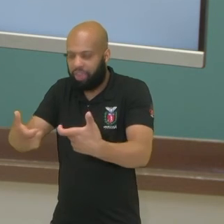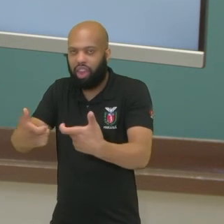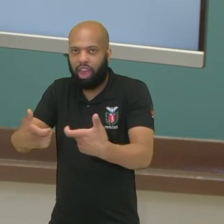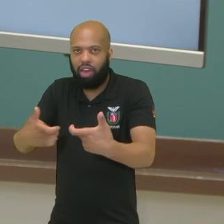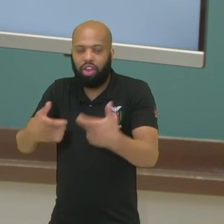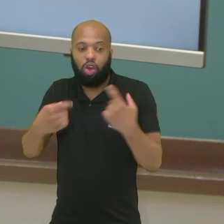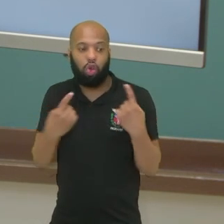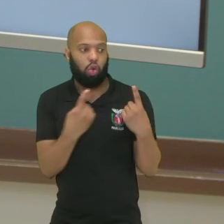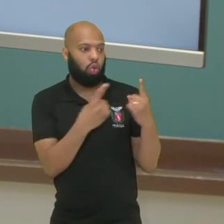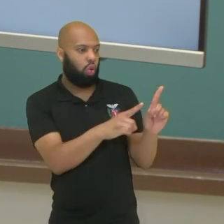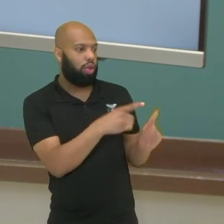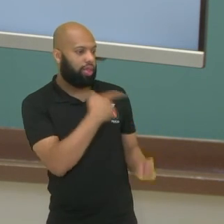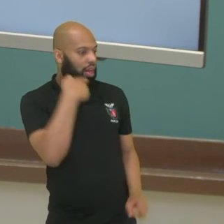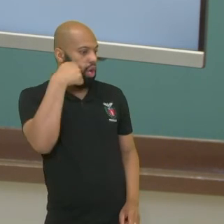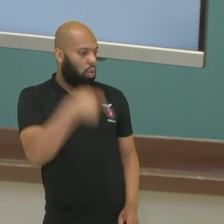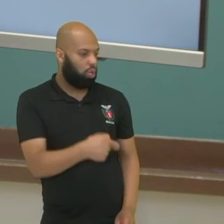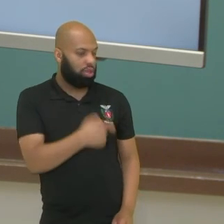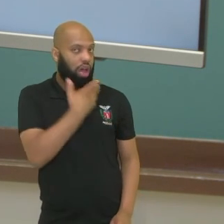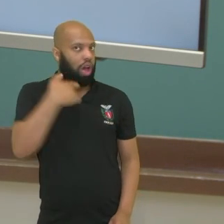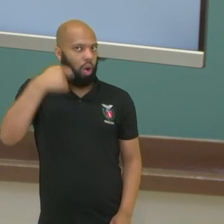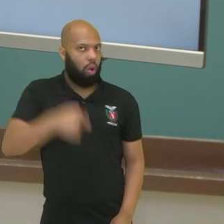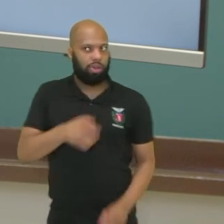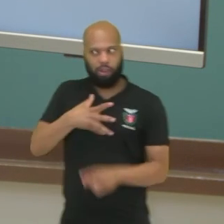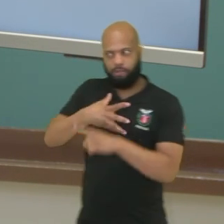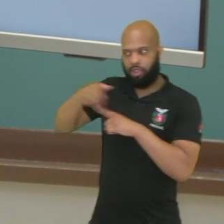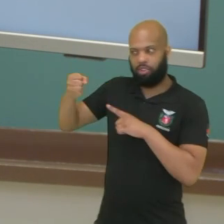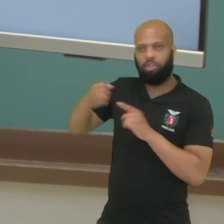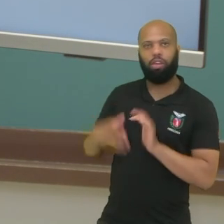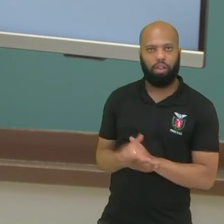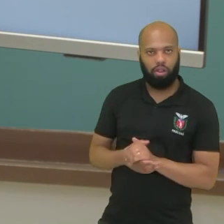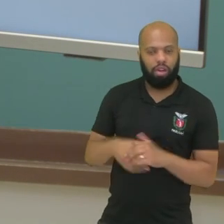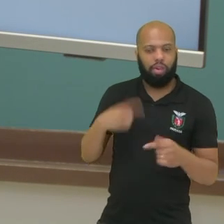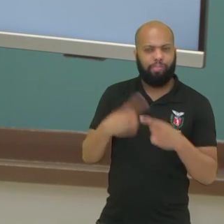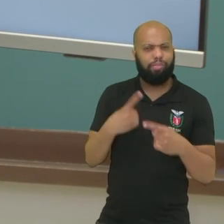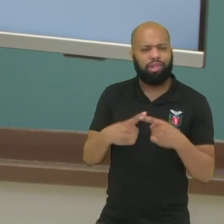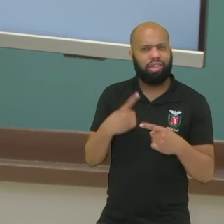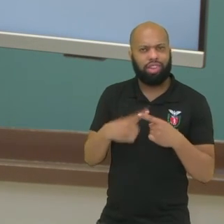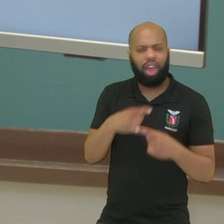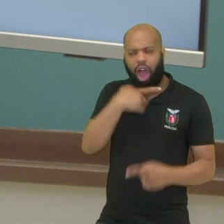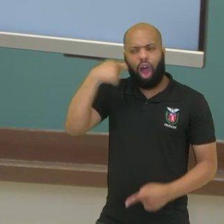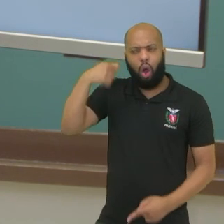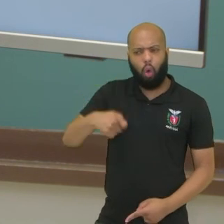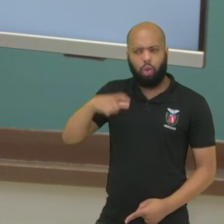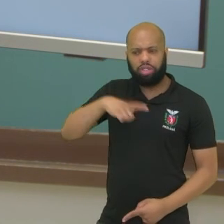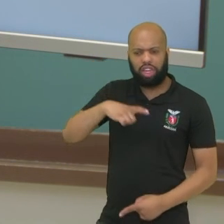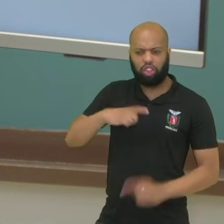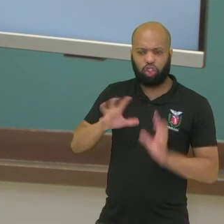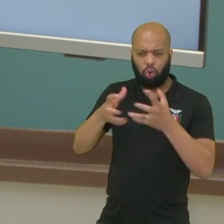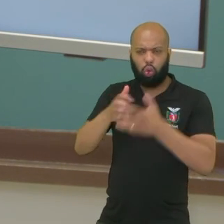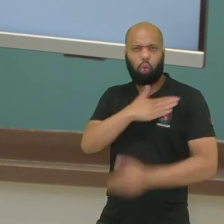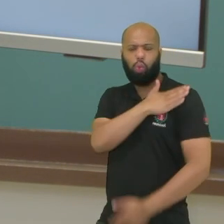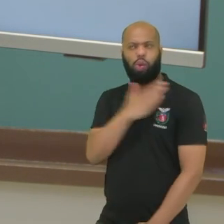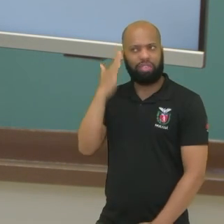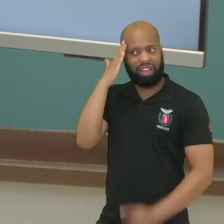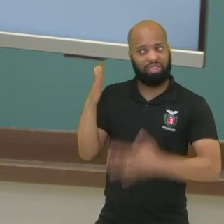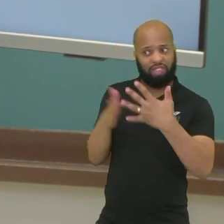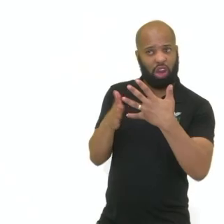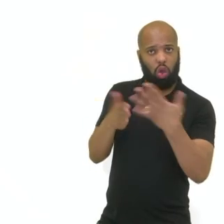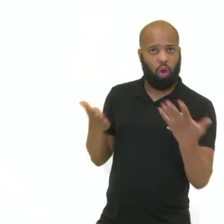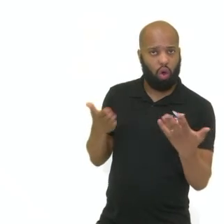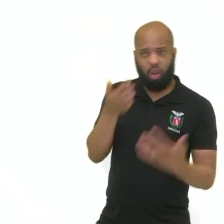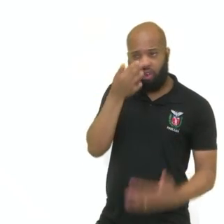os russos, uma vez que os russos tinham um exército inferior ao exército francês, né? Então